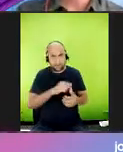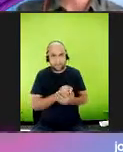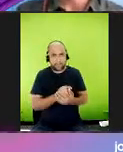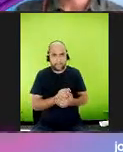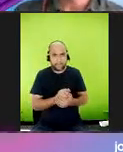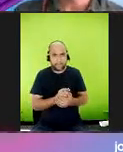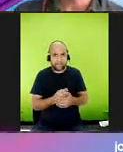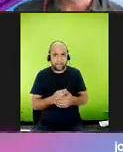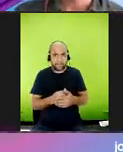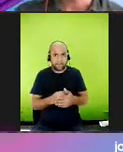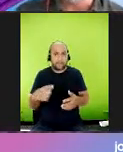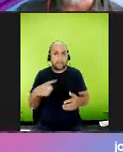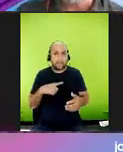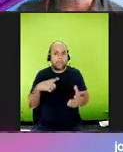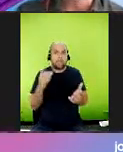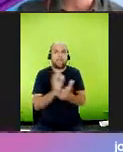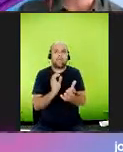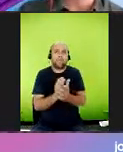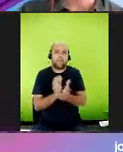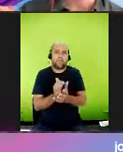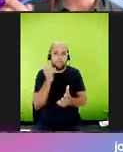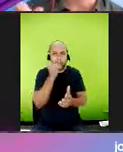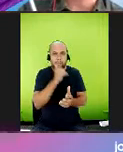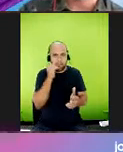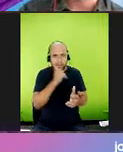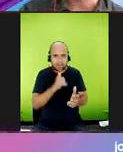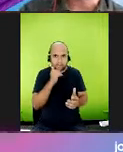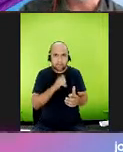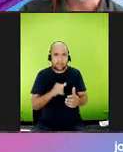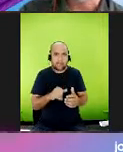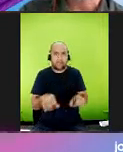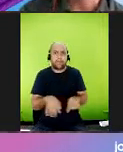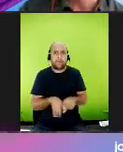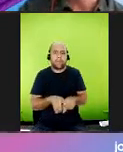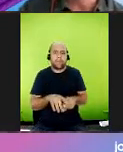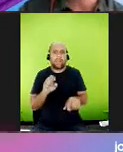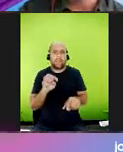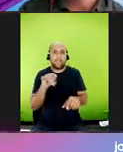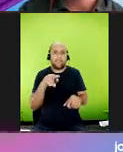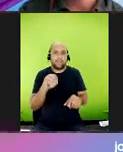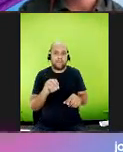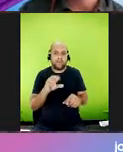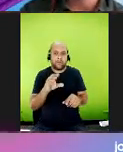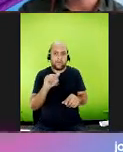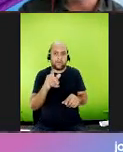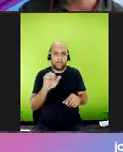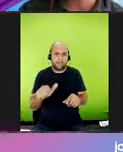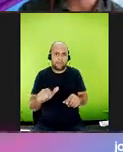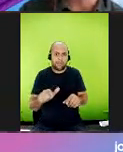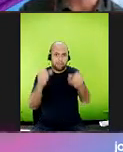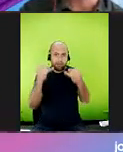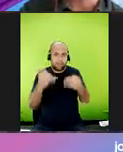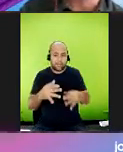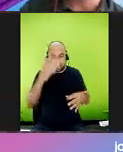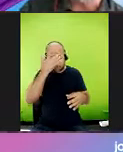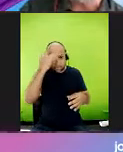Existem os grupos de afinidade de mulheres da rede mulheres o étnico-racial que vai falar de pessoa de negros e negras